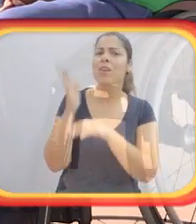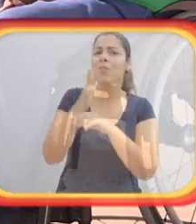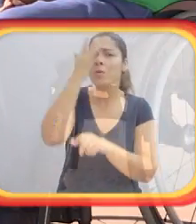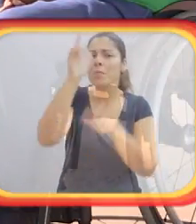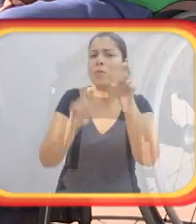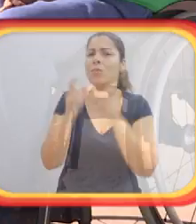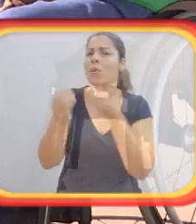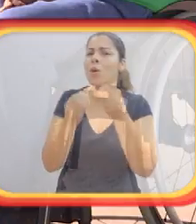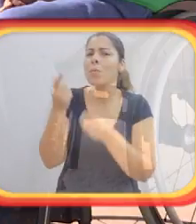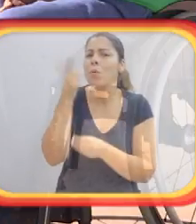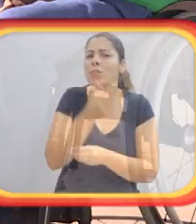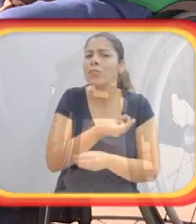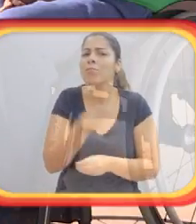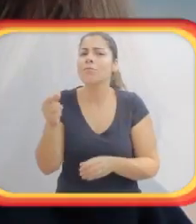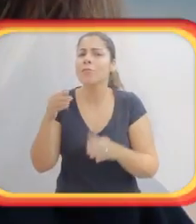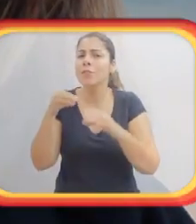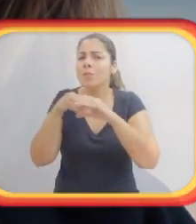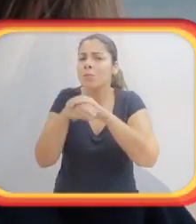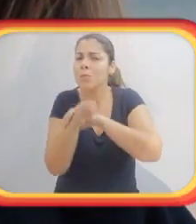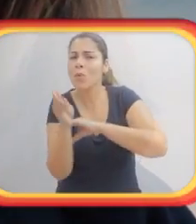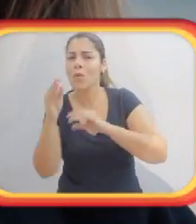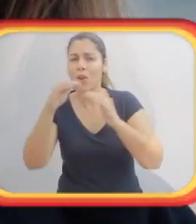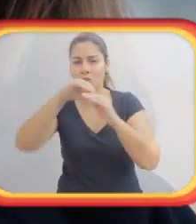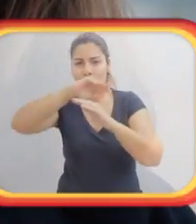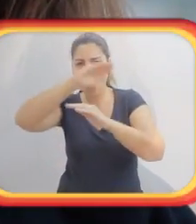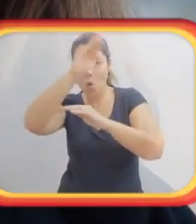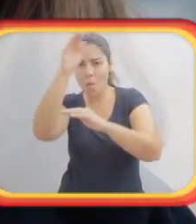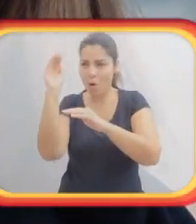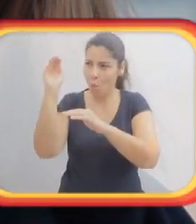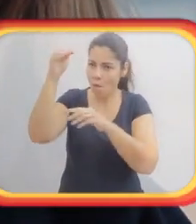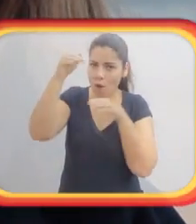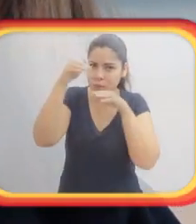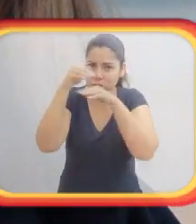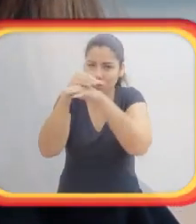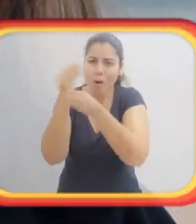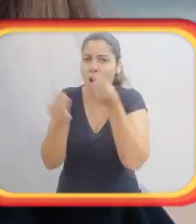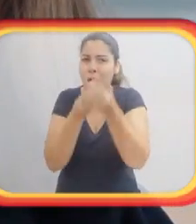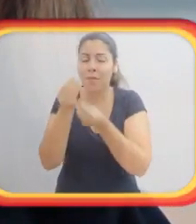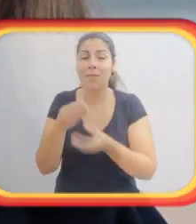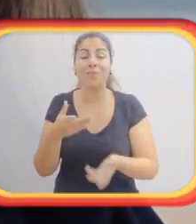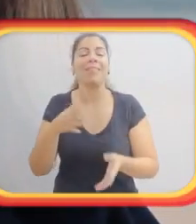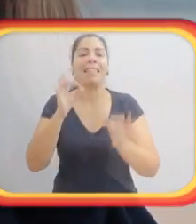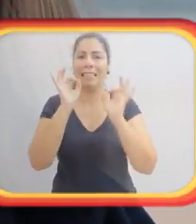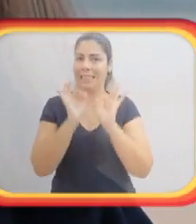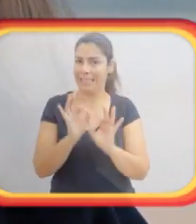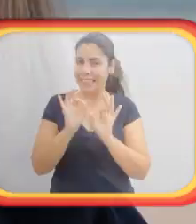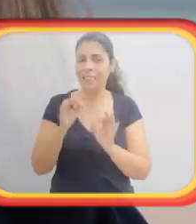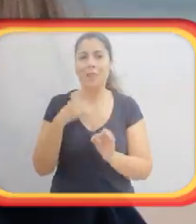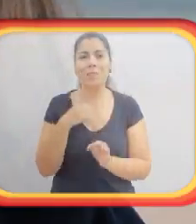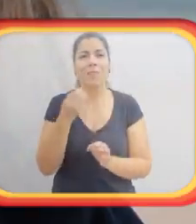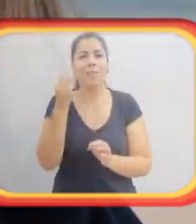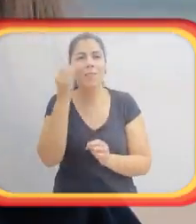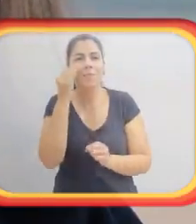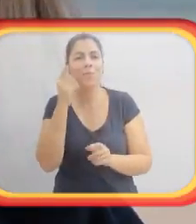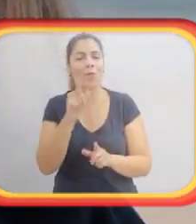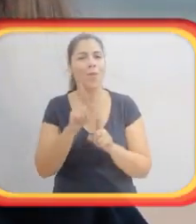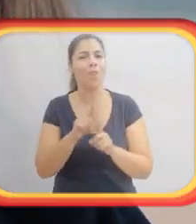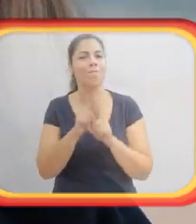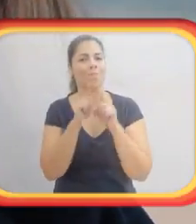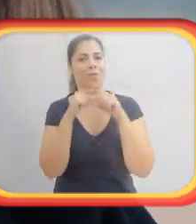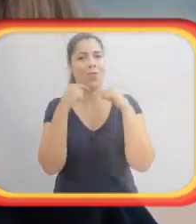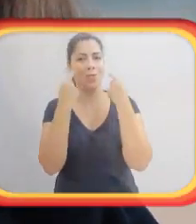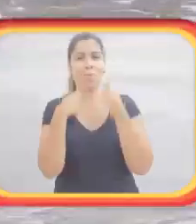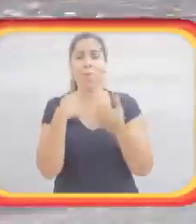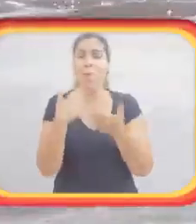anos na competição, no surf. E achei que o surf já me dava tanta coisa boa durante 30 anos. Já tive